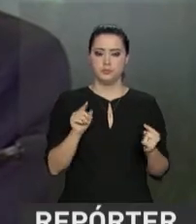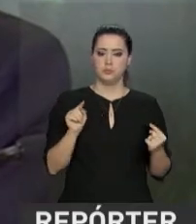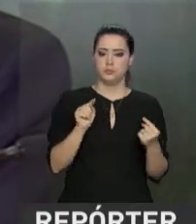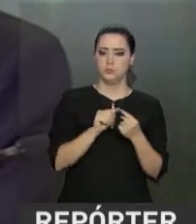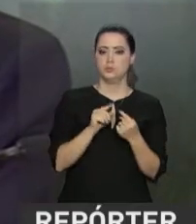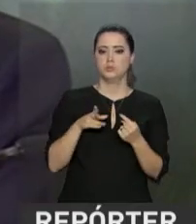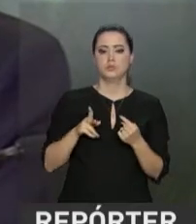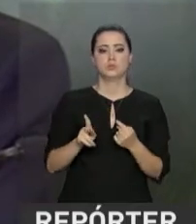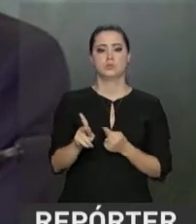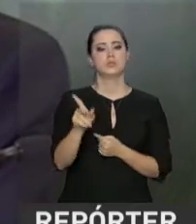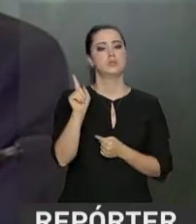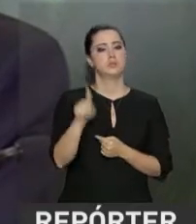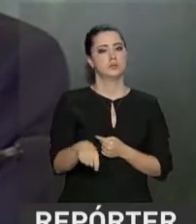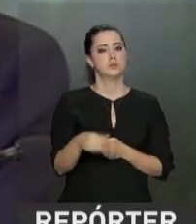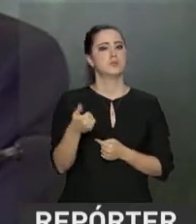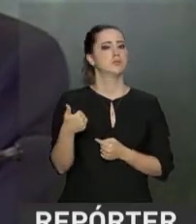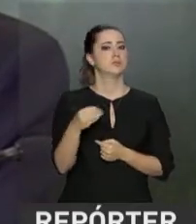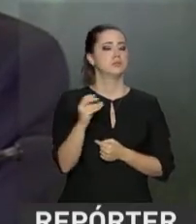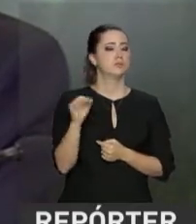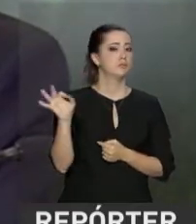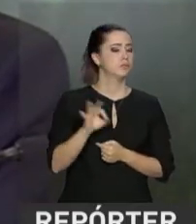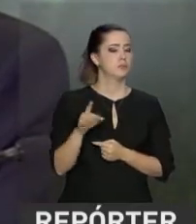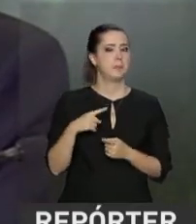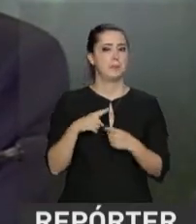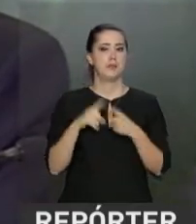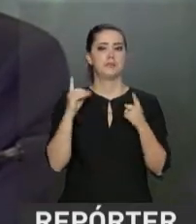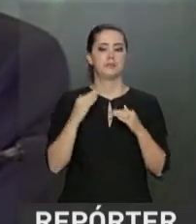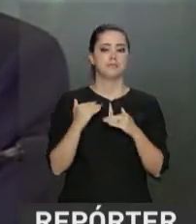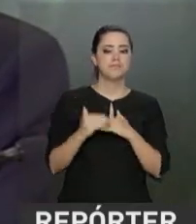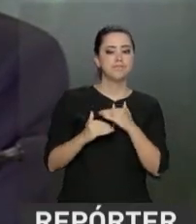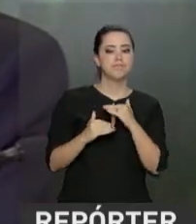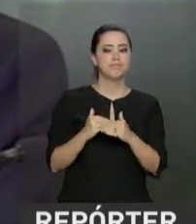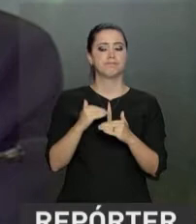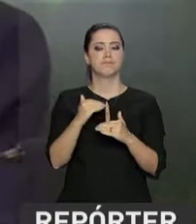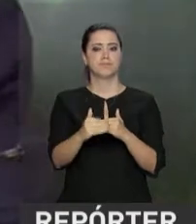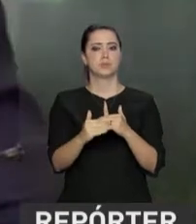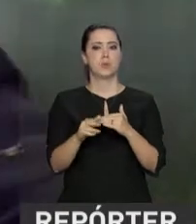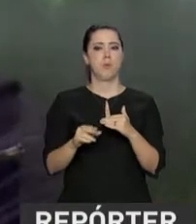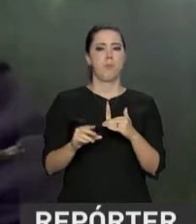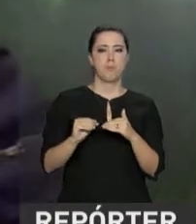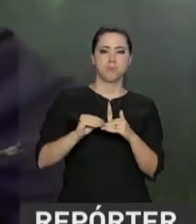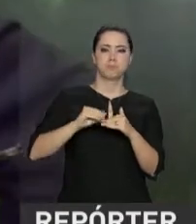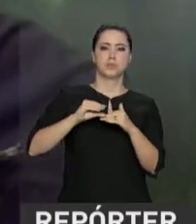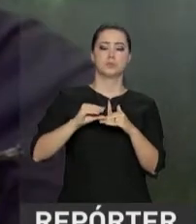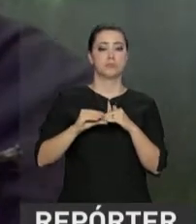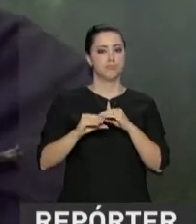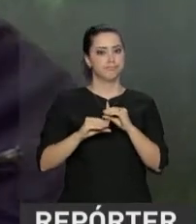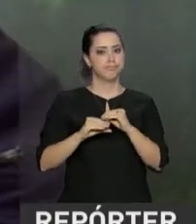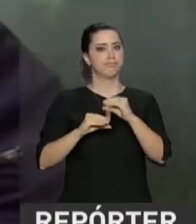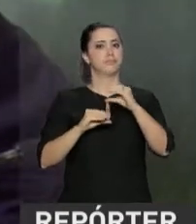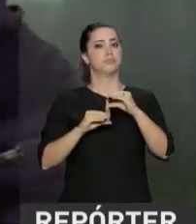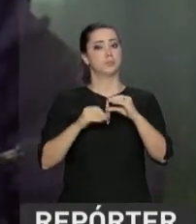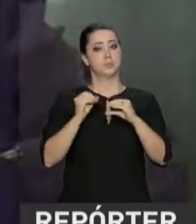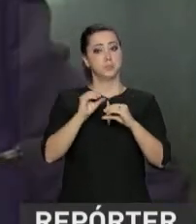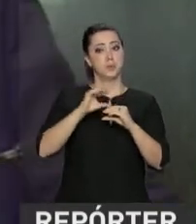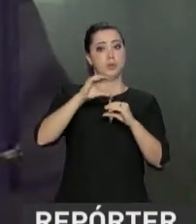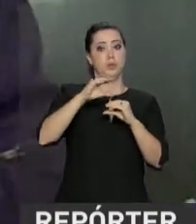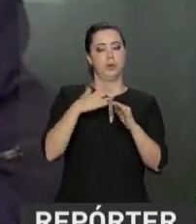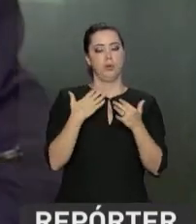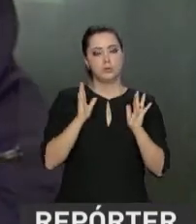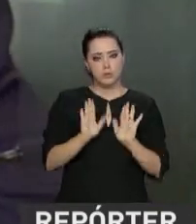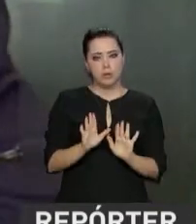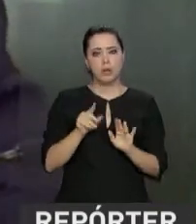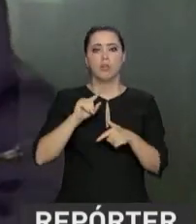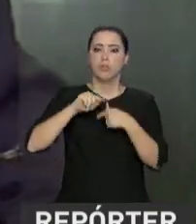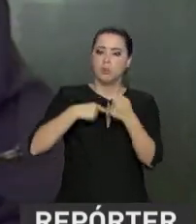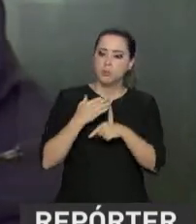sempre será 100% mas cada ano se nós avançarmos no percentual de cobertura nós vamos ter aí